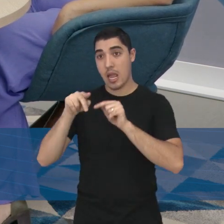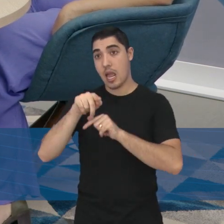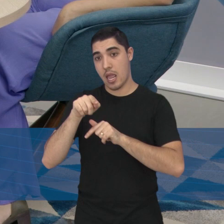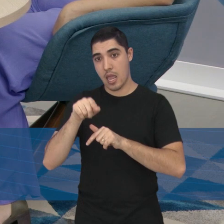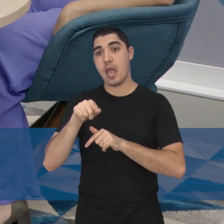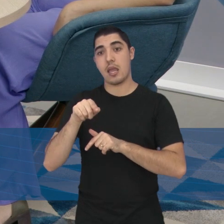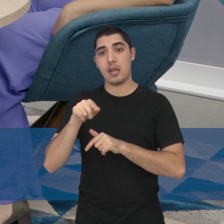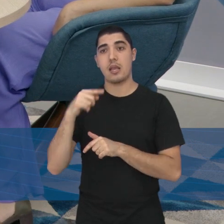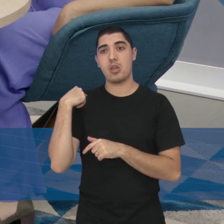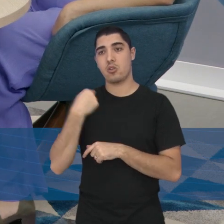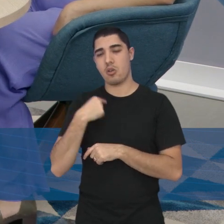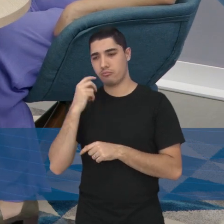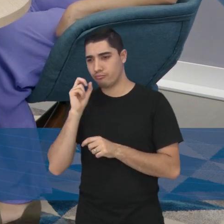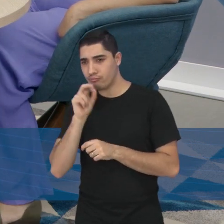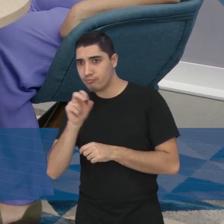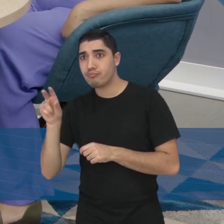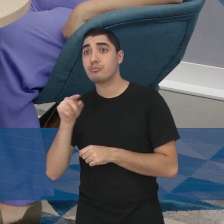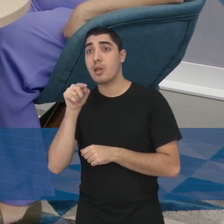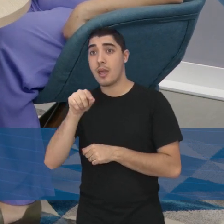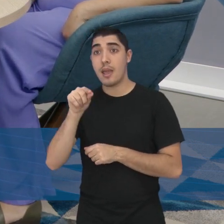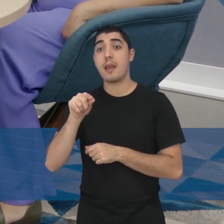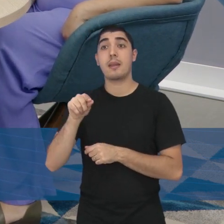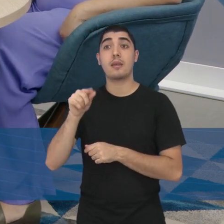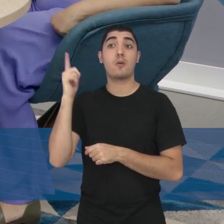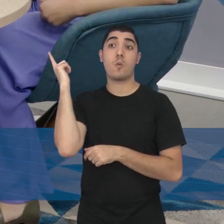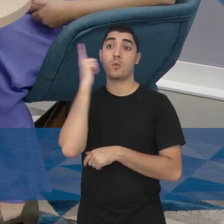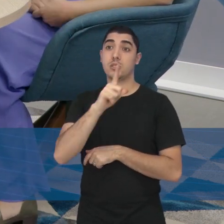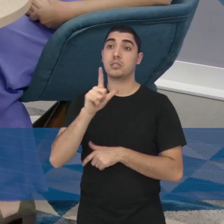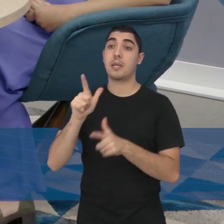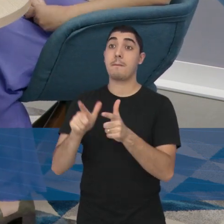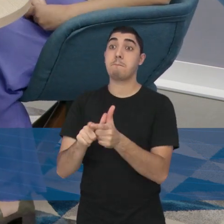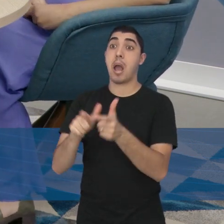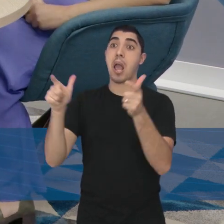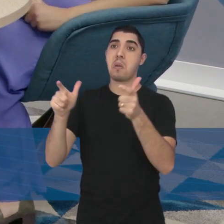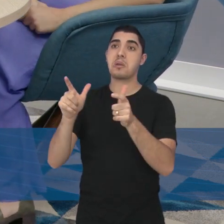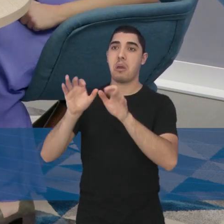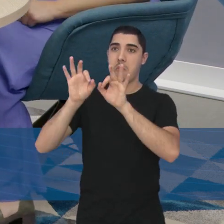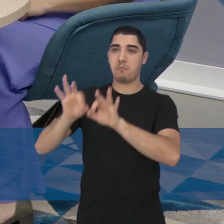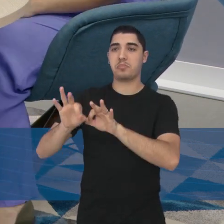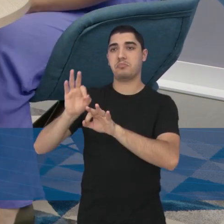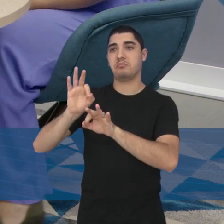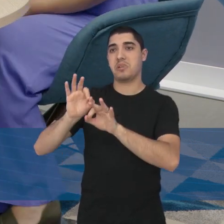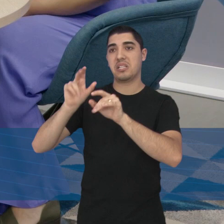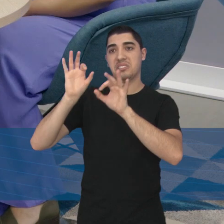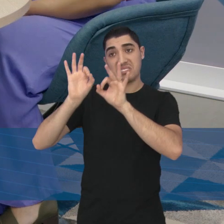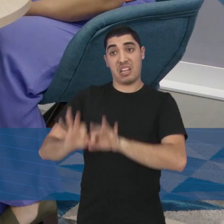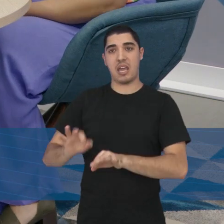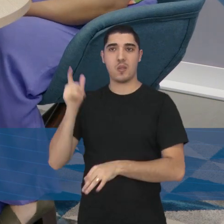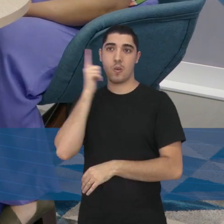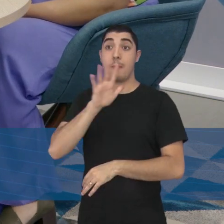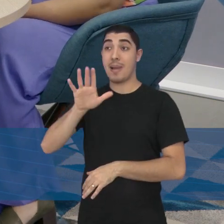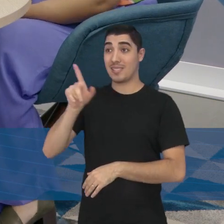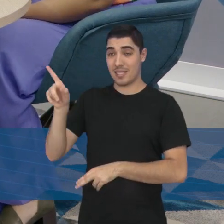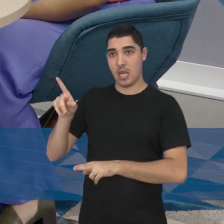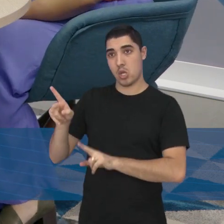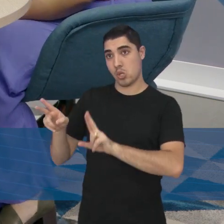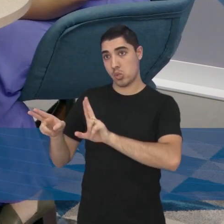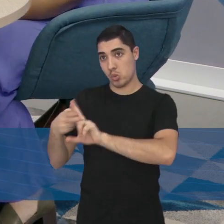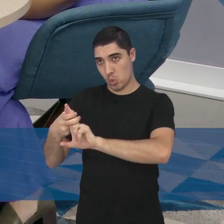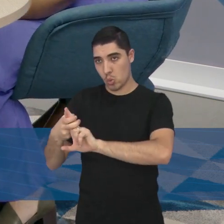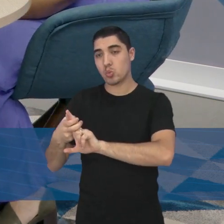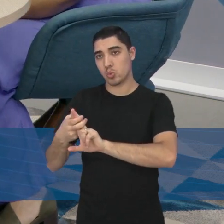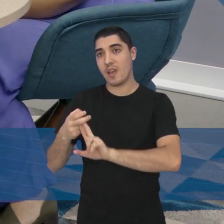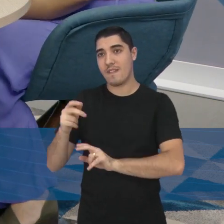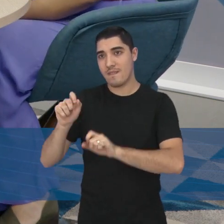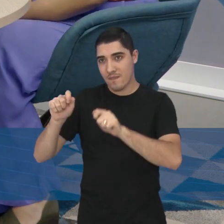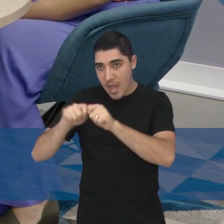dizer o quanto isso é usual e os índices de sucesso, mas existe. Mas assim, não é feito pelo SUS,